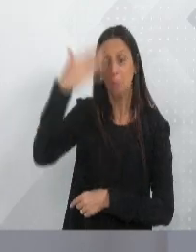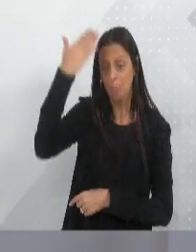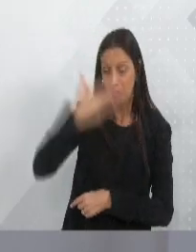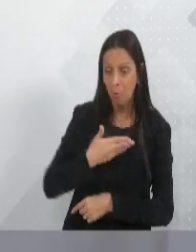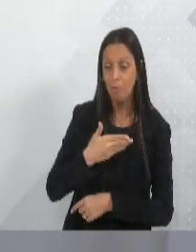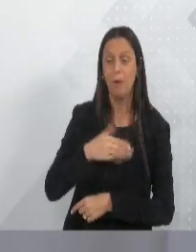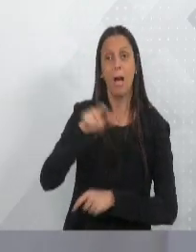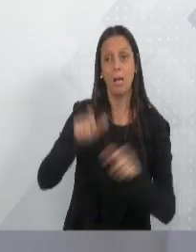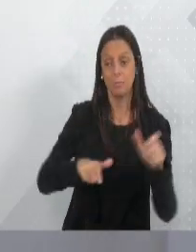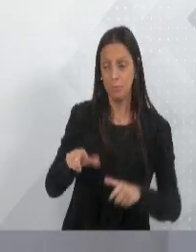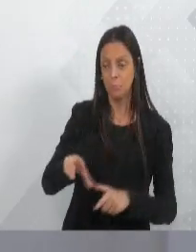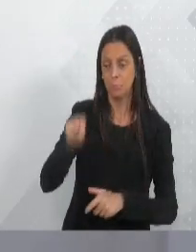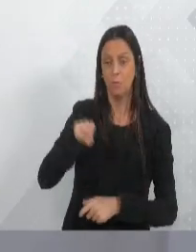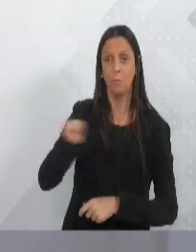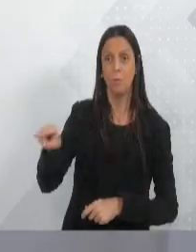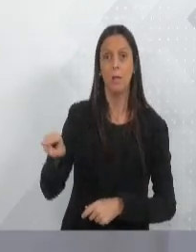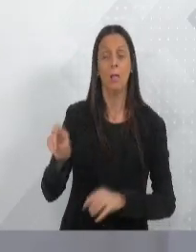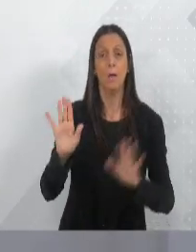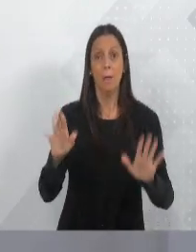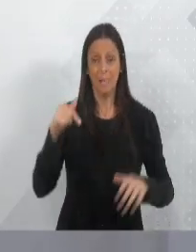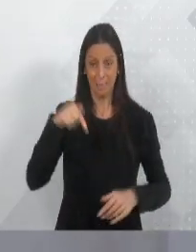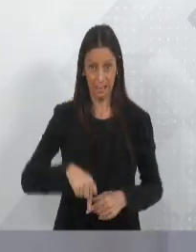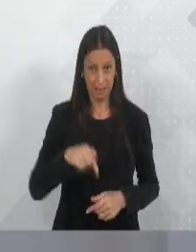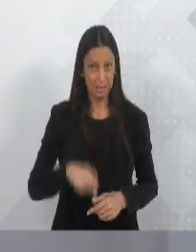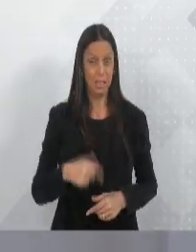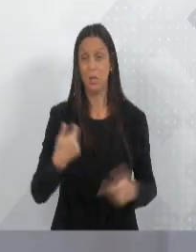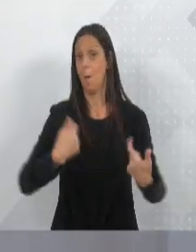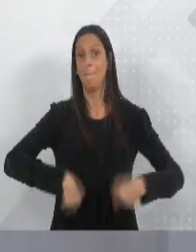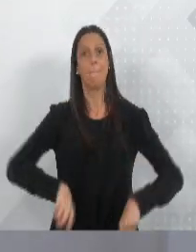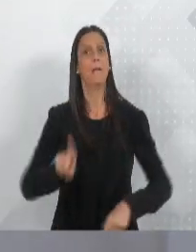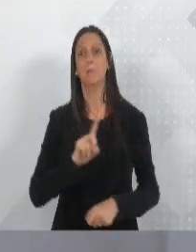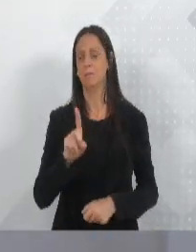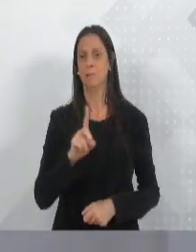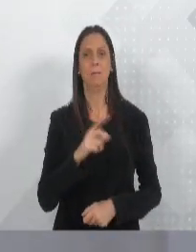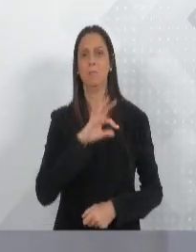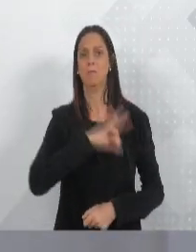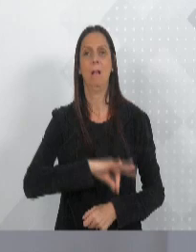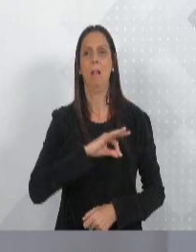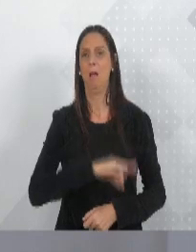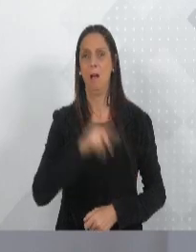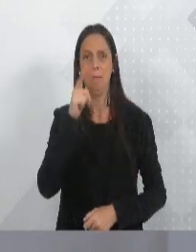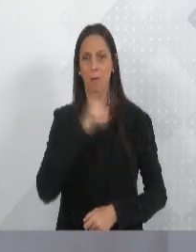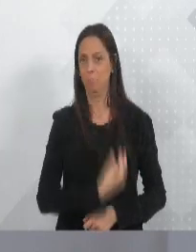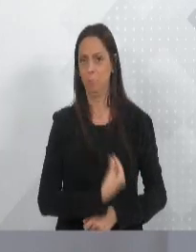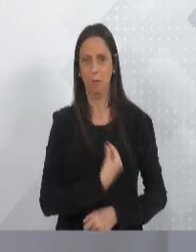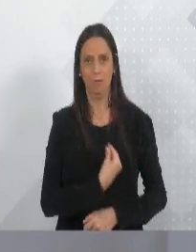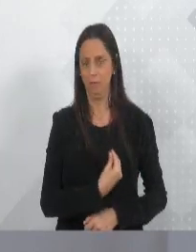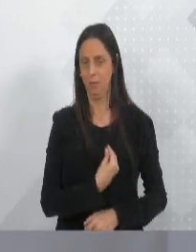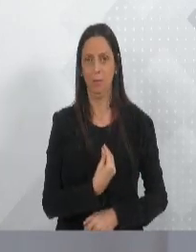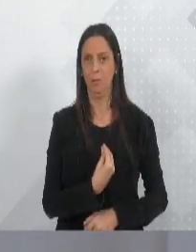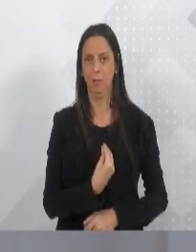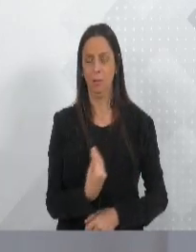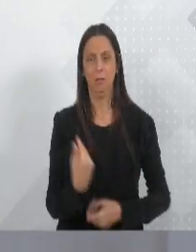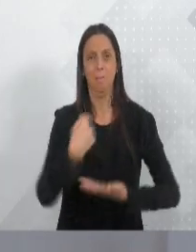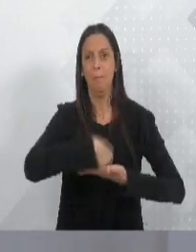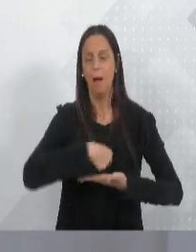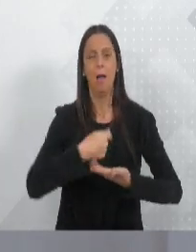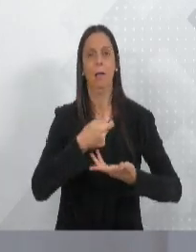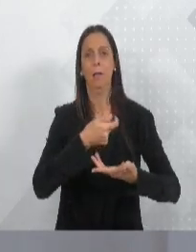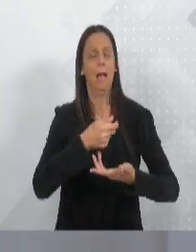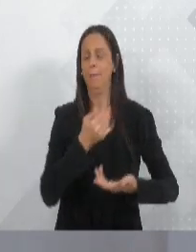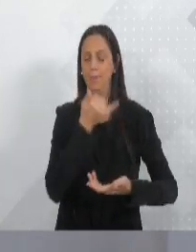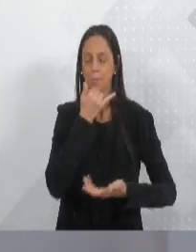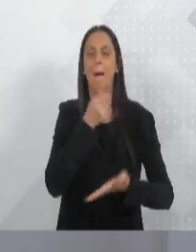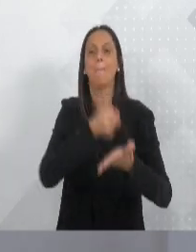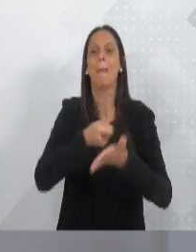a Deus não preciso disso também para me sustentar só gostaria de complementar novamente e usar o último minuto para falar da segurança das nossas creches